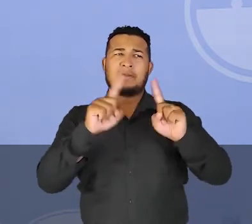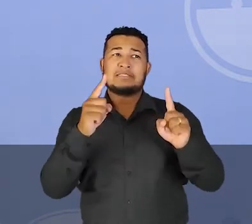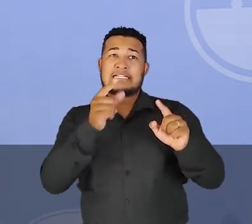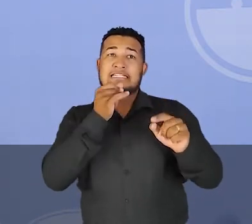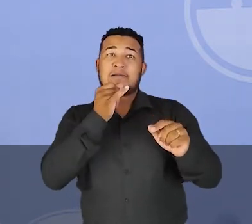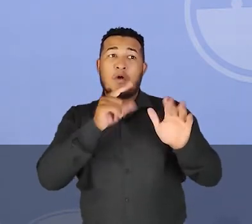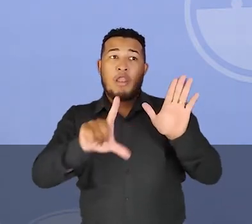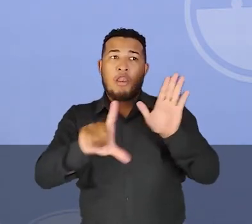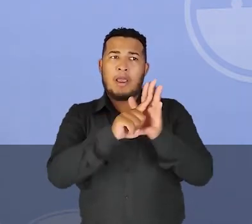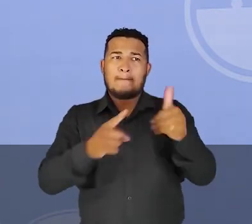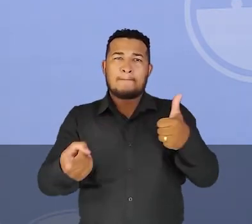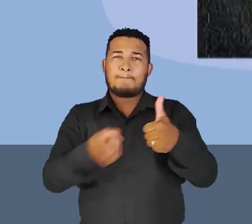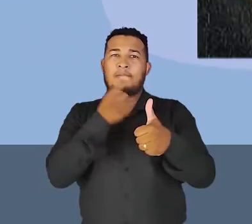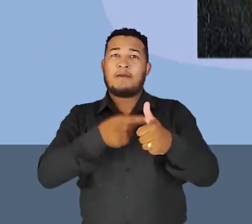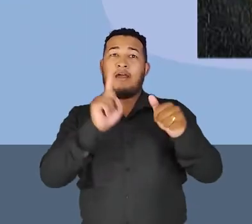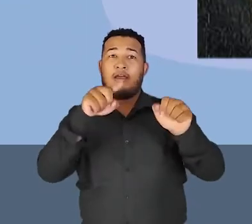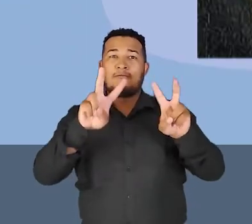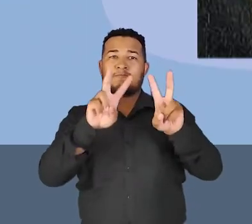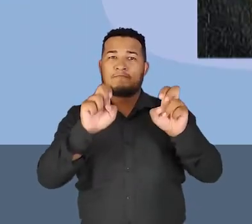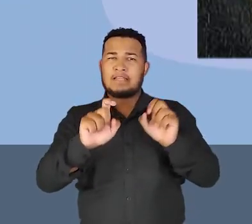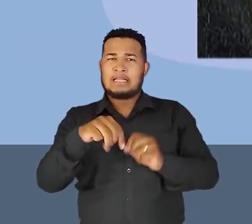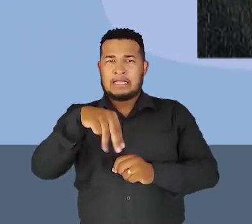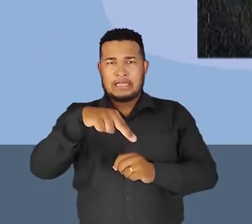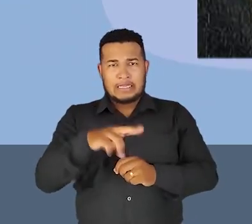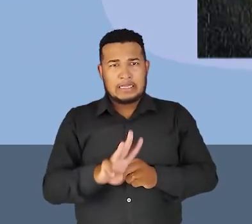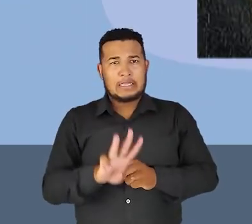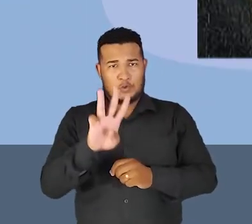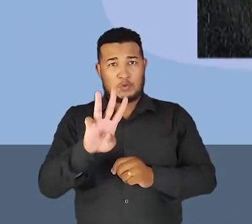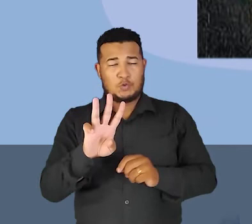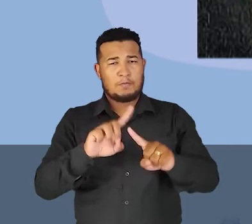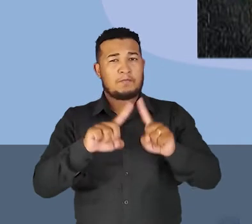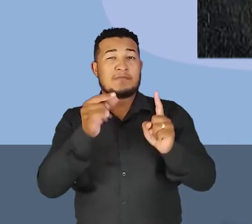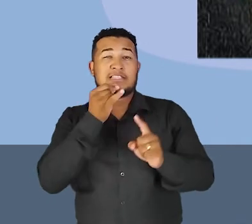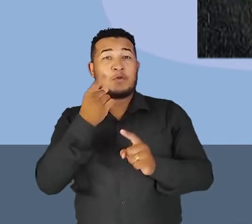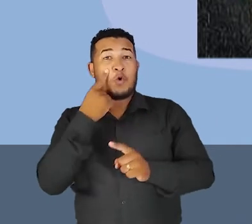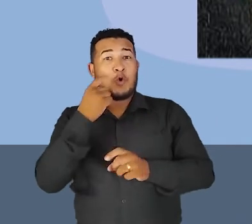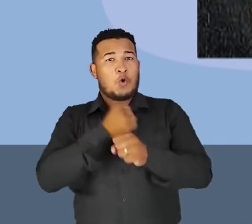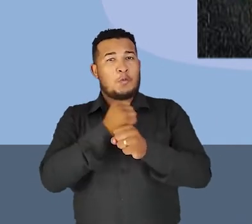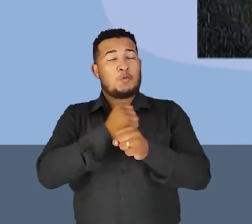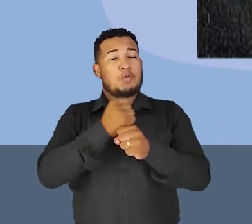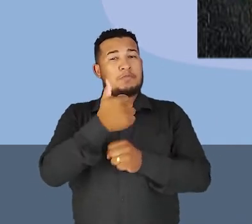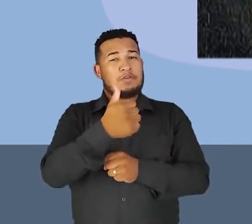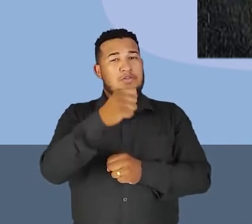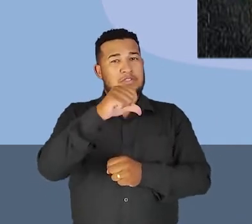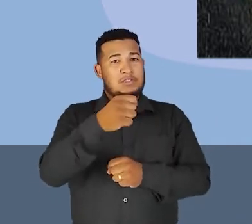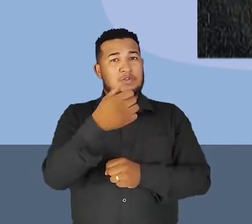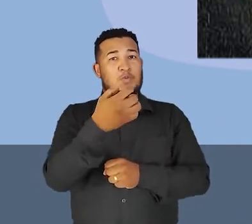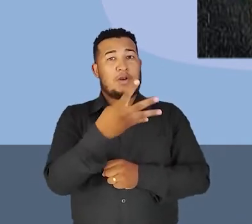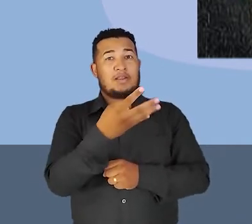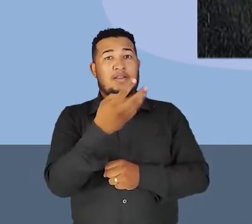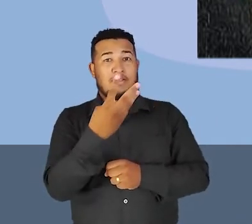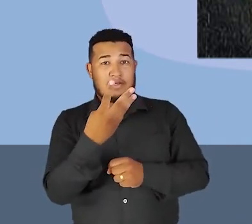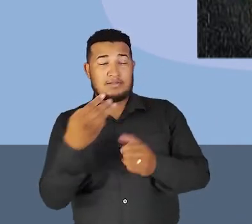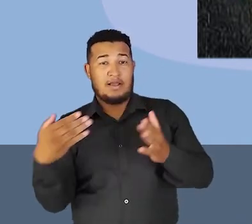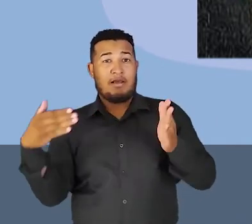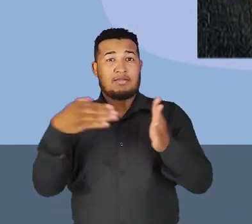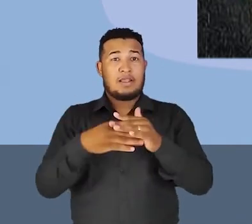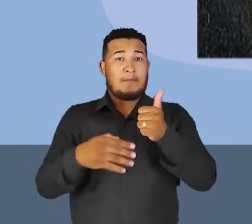quê? Vamos falar um pouquinho de Newton. Isaac Newton, 1643 a 1727.